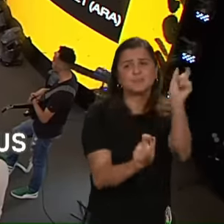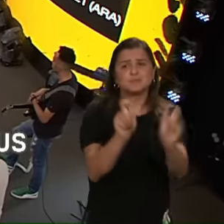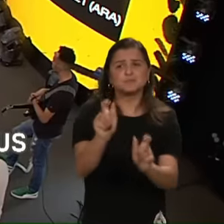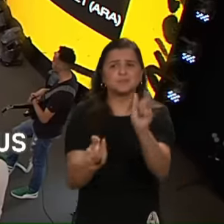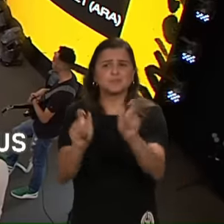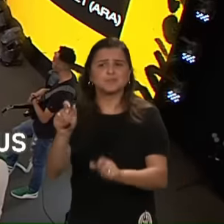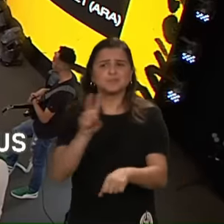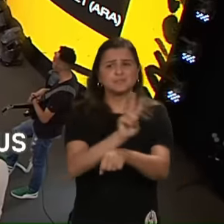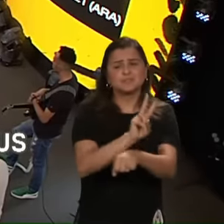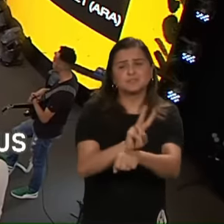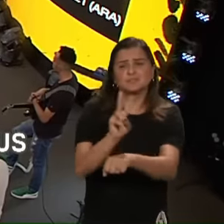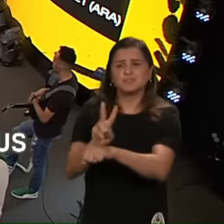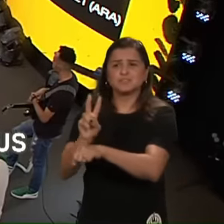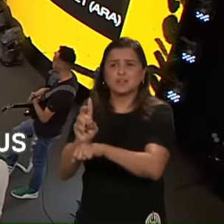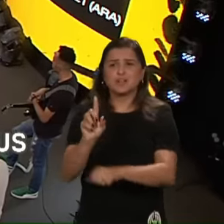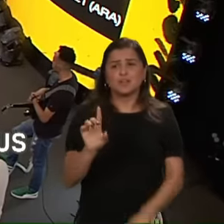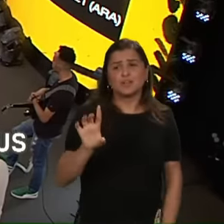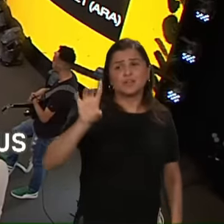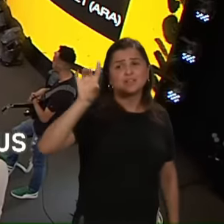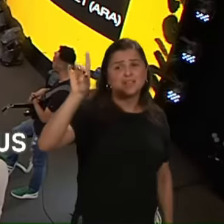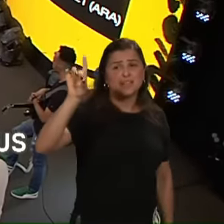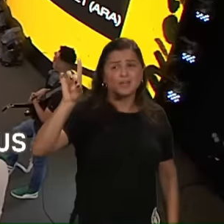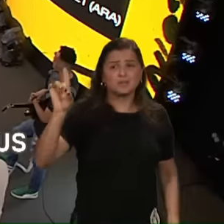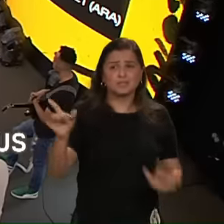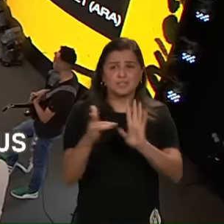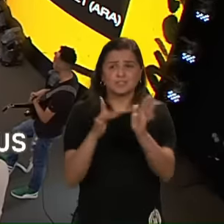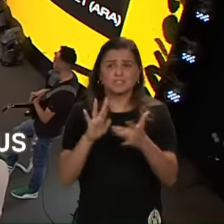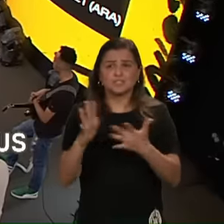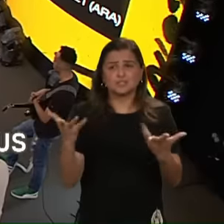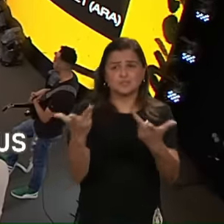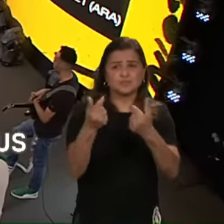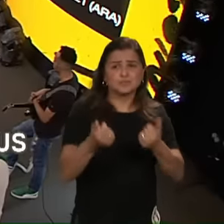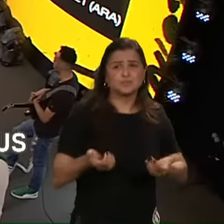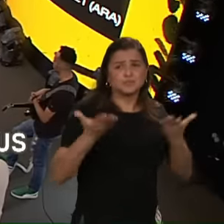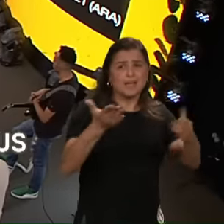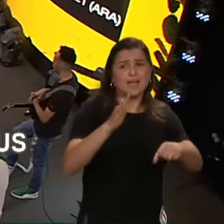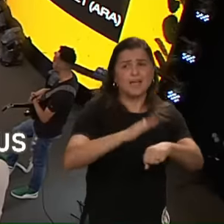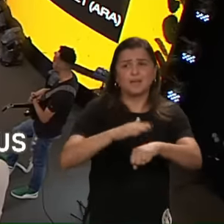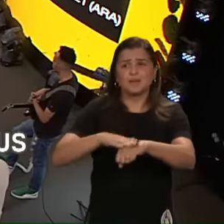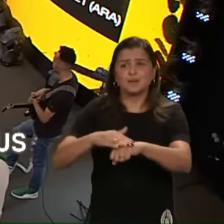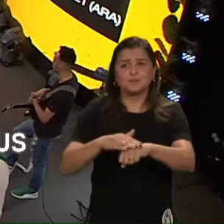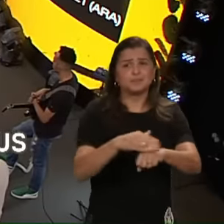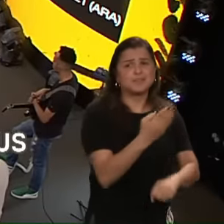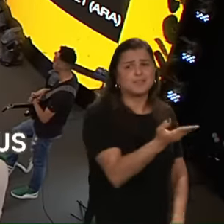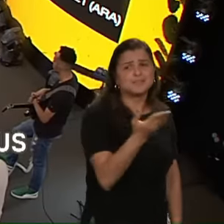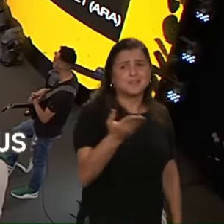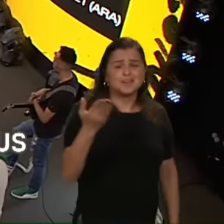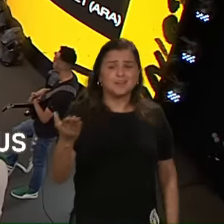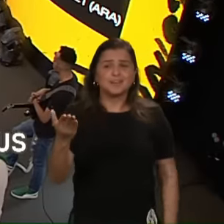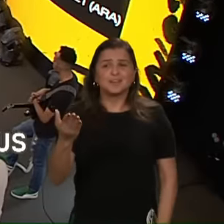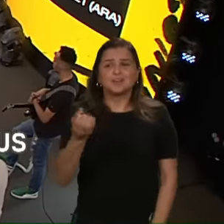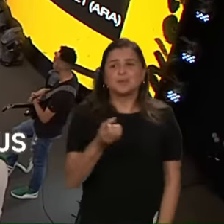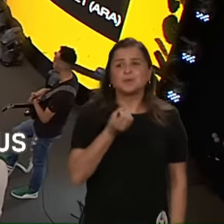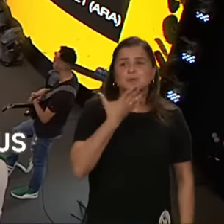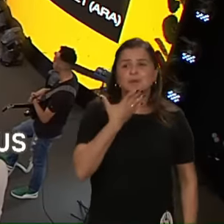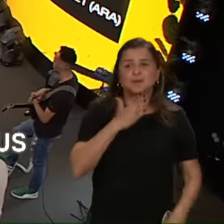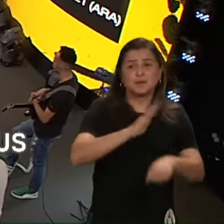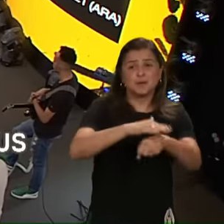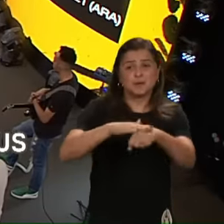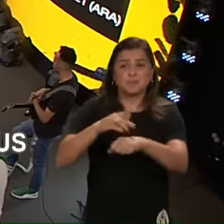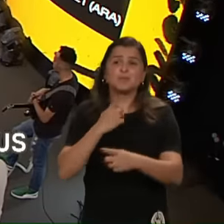em todo bem, para cumprirdes a sua vontade, operando em vós o